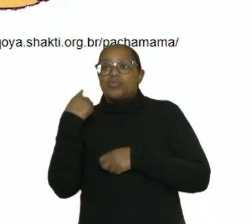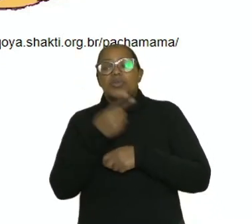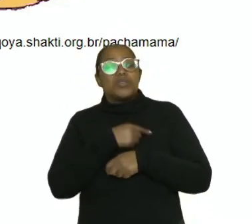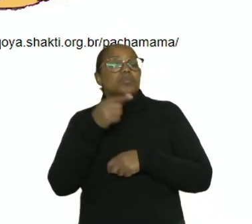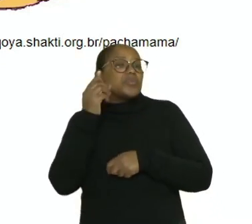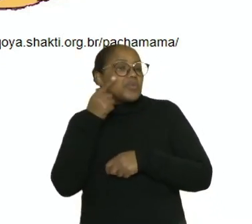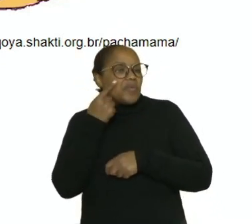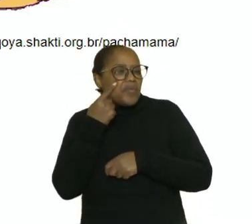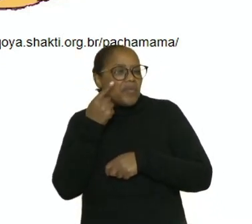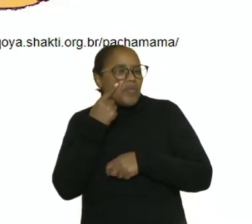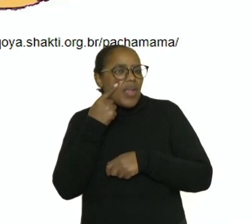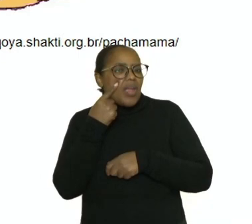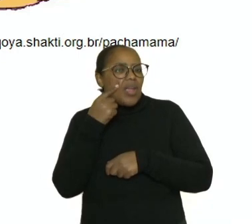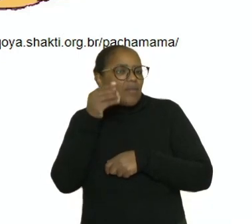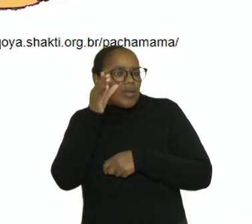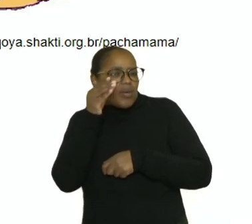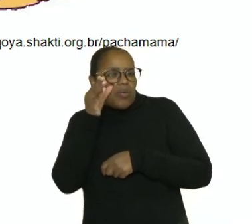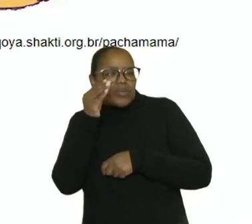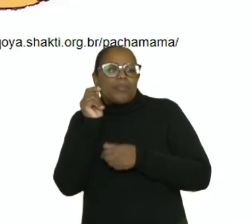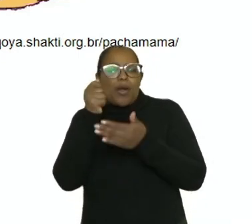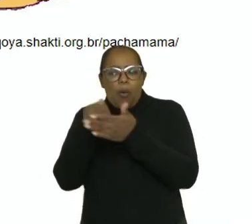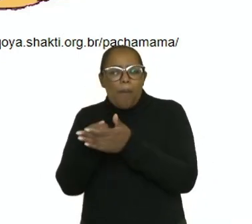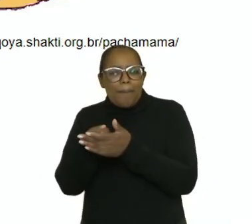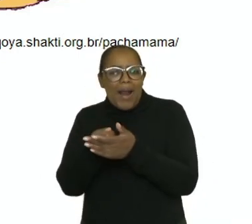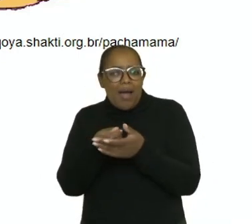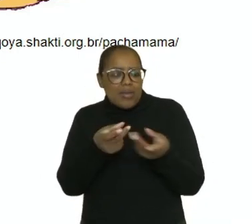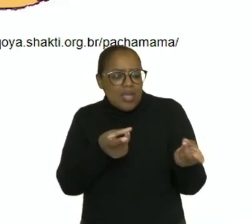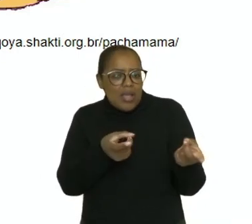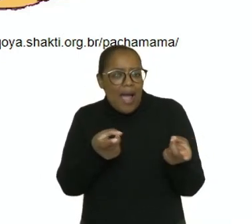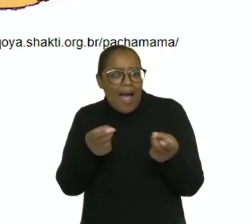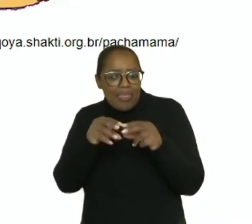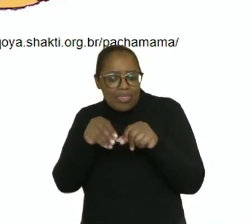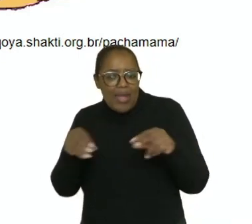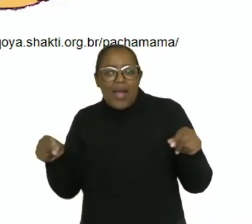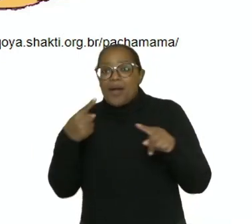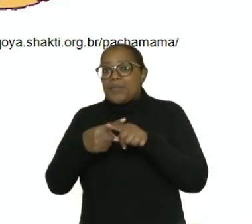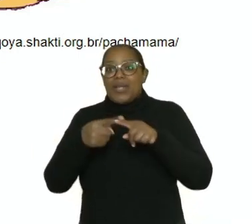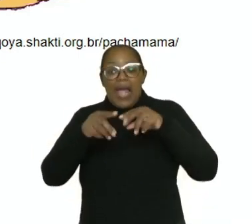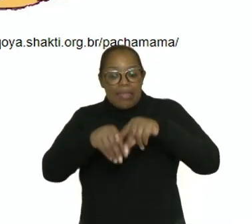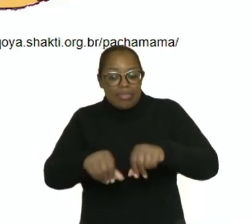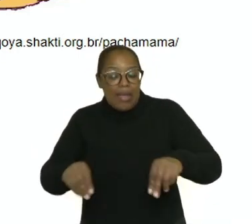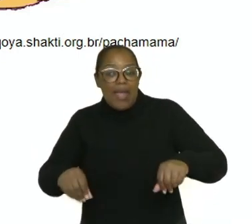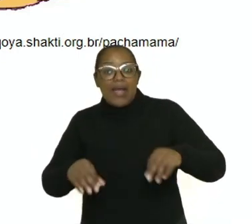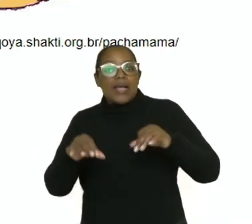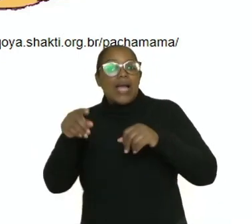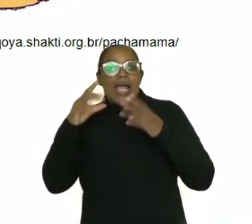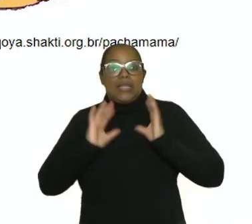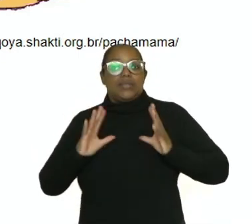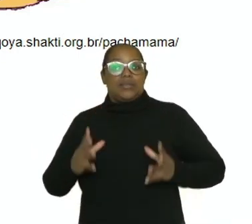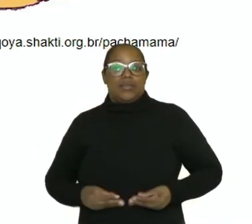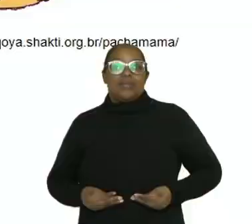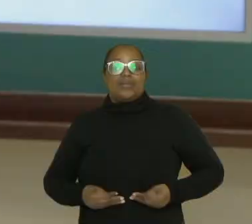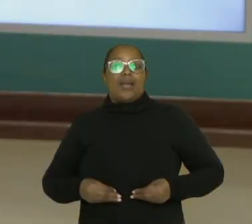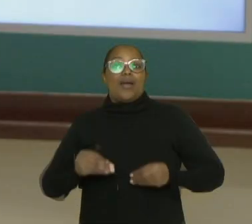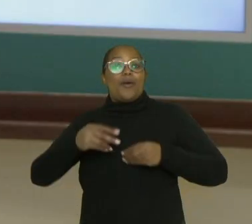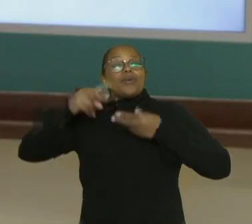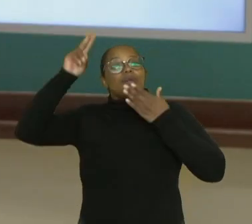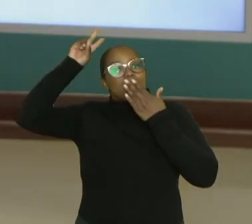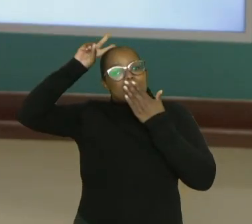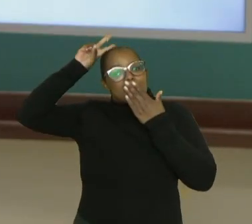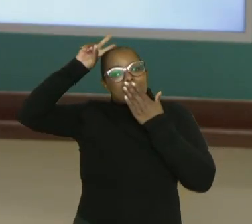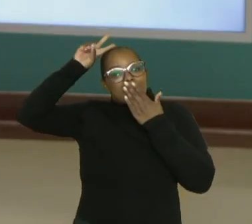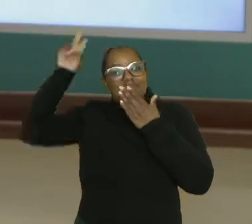comprar a terra, mas isso não será fácil. A terra é sagrada para nós. Sendo inteligente, o